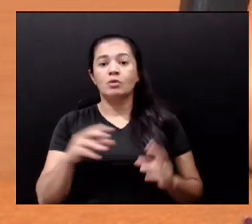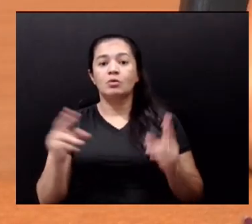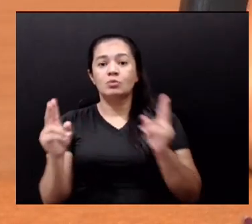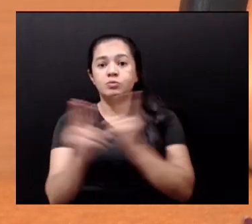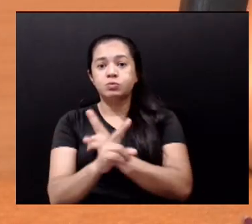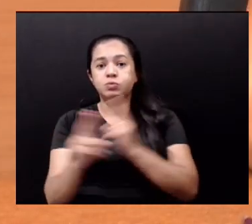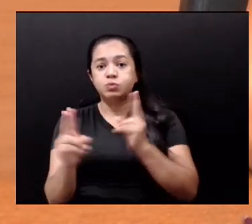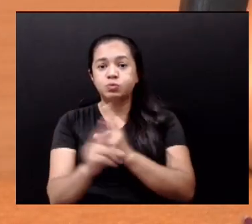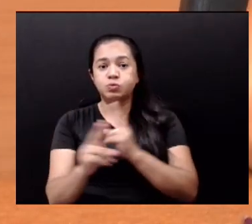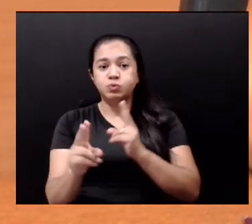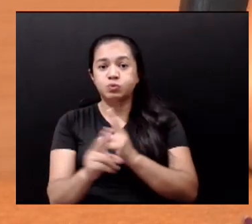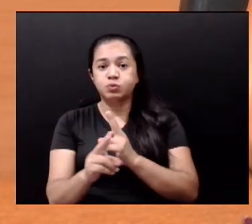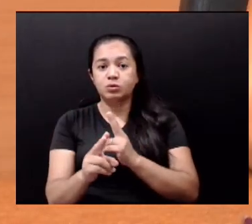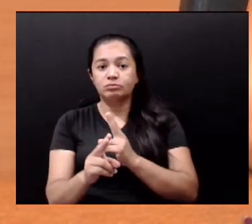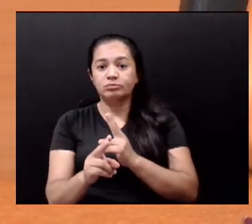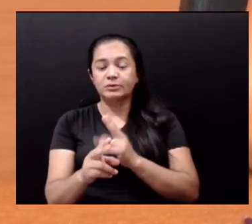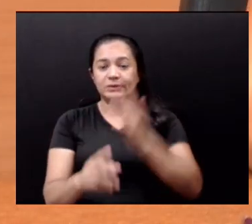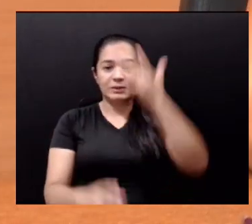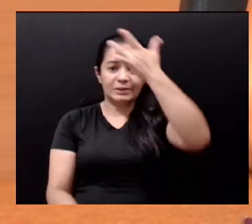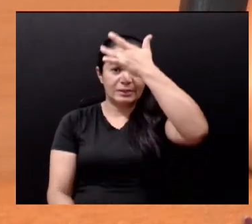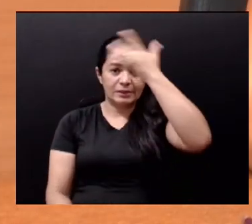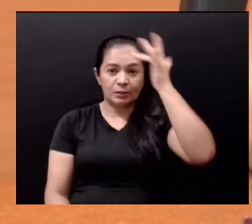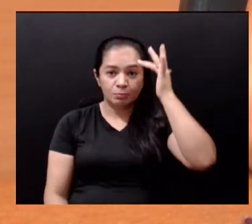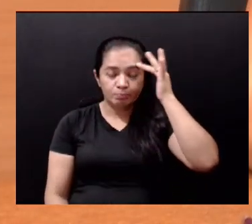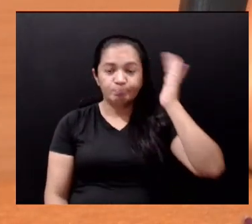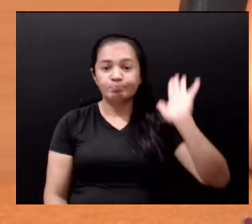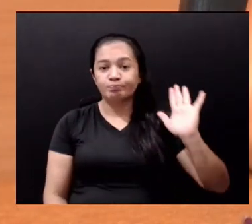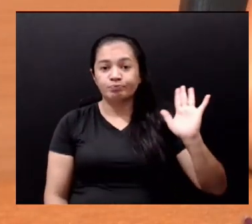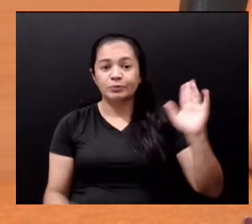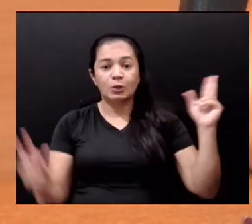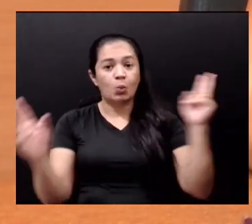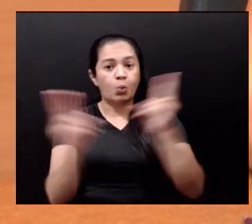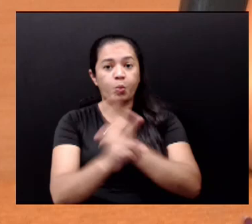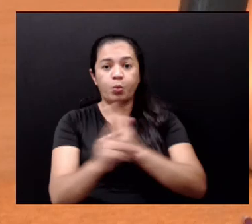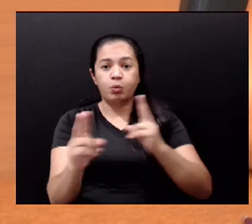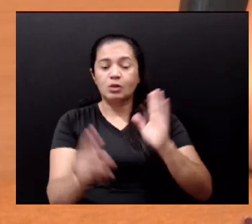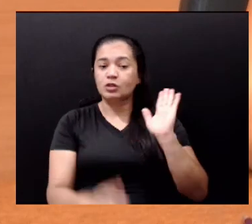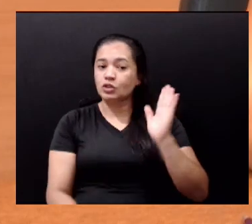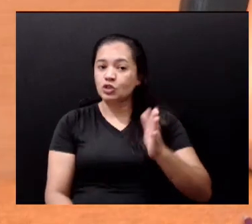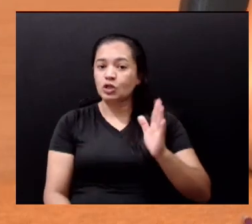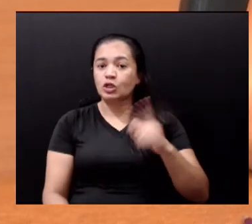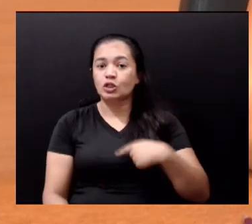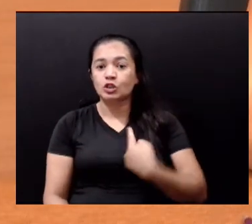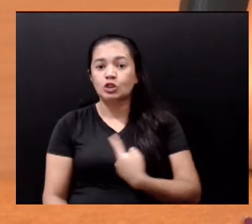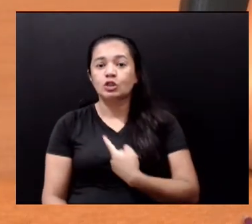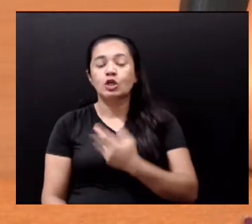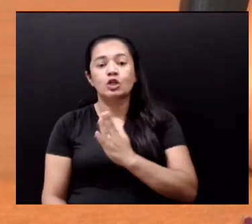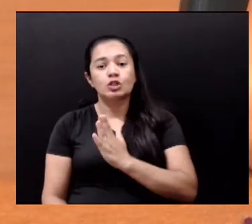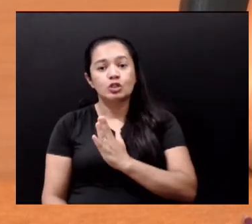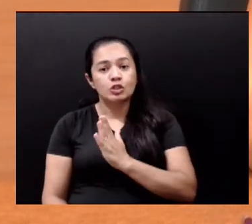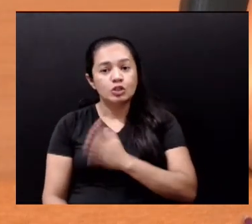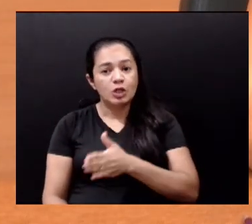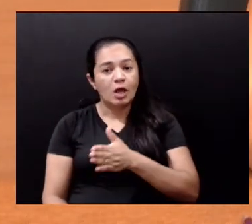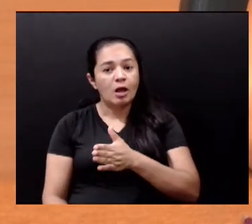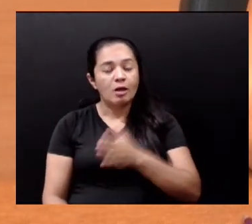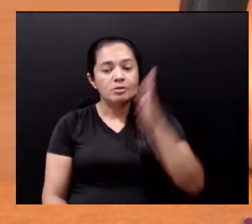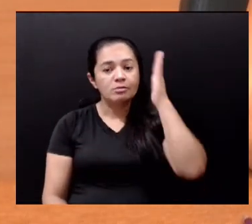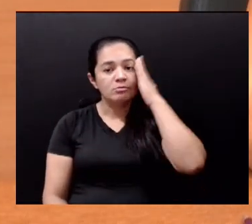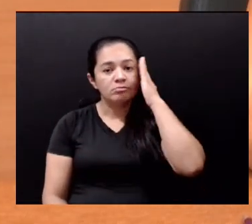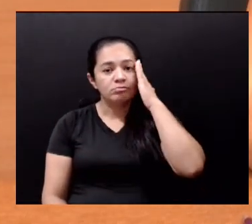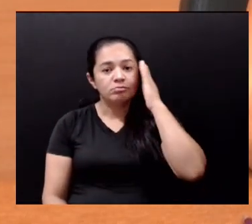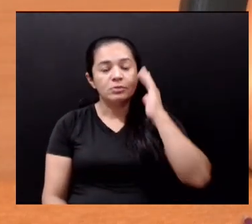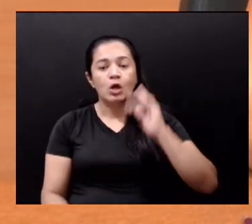saúde mental. Isso, né, a gente não precisa, muitas vezes a gente sabe aqui pela nossa própria experiência, né, de problemas de